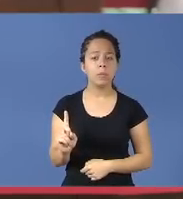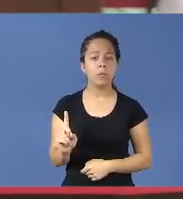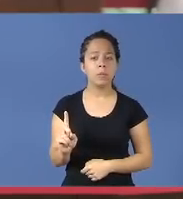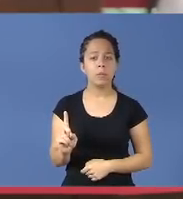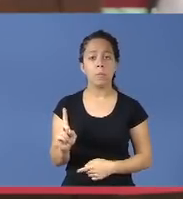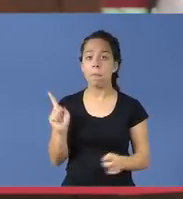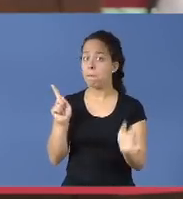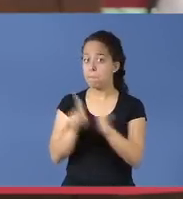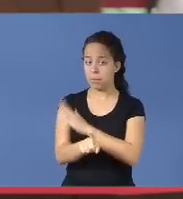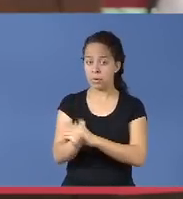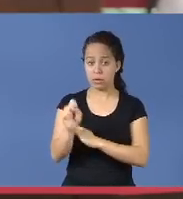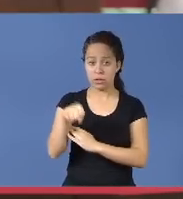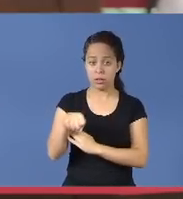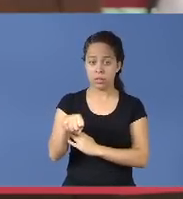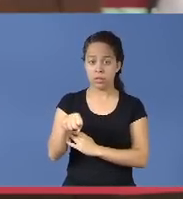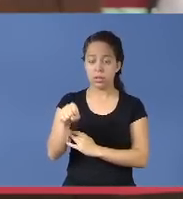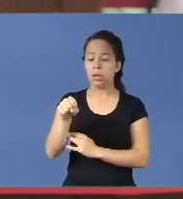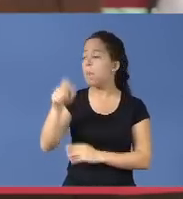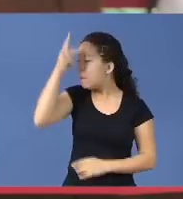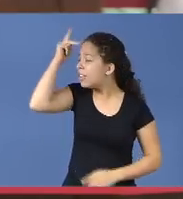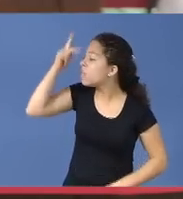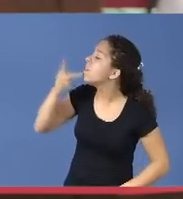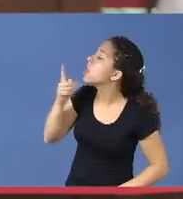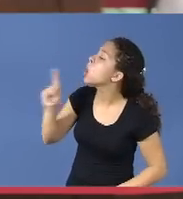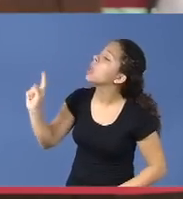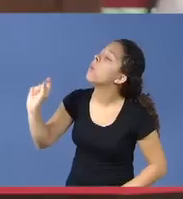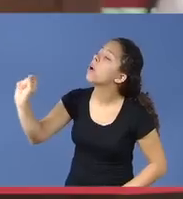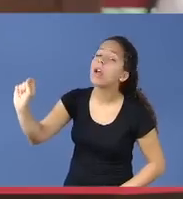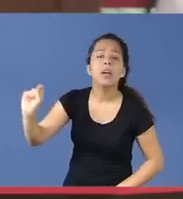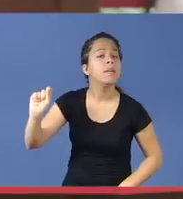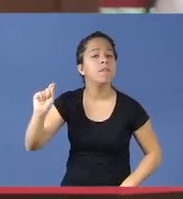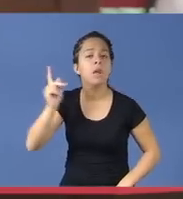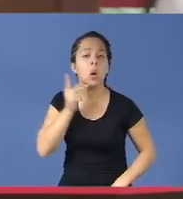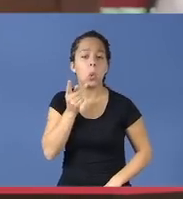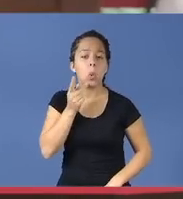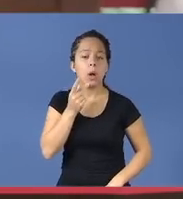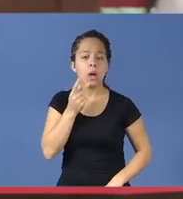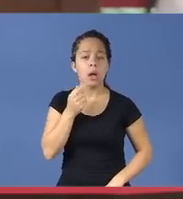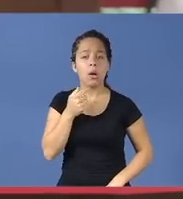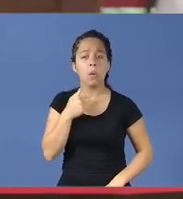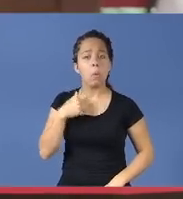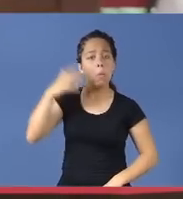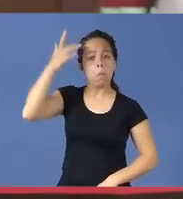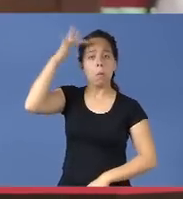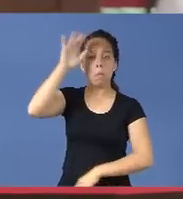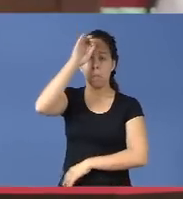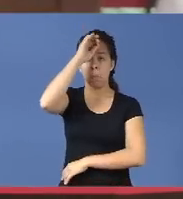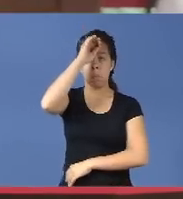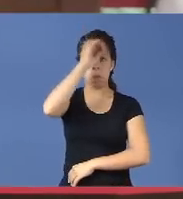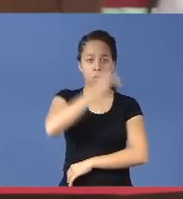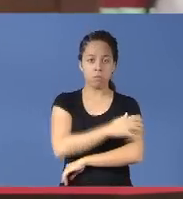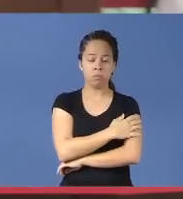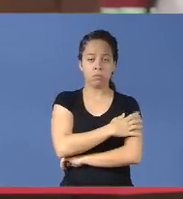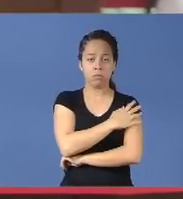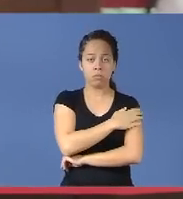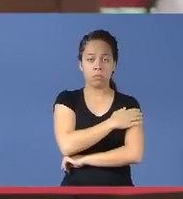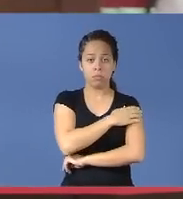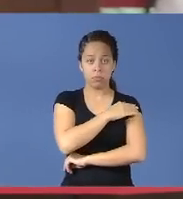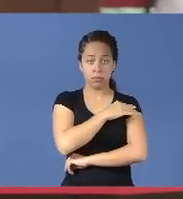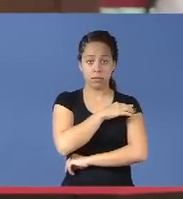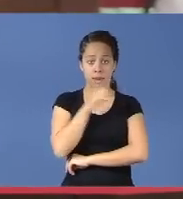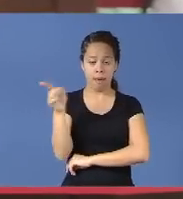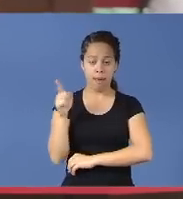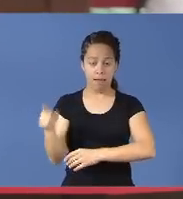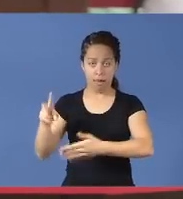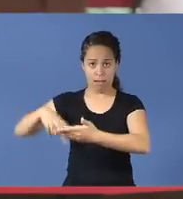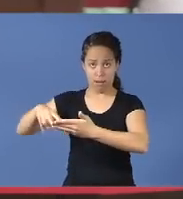Foi isso? Não, quem disse não aqui? Disse tão magro que eu não estou sabendo se é não ou se é. O que a irmã leu, esse grupo